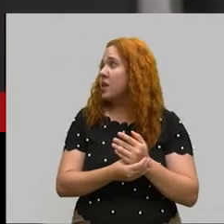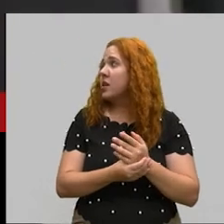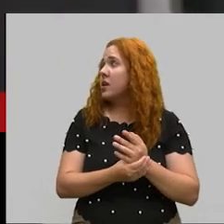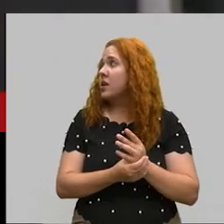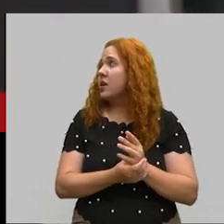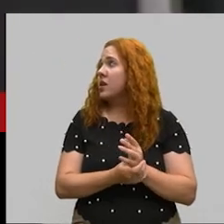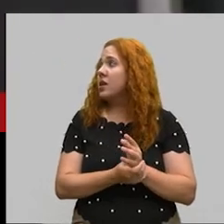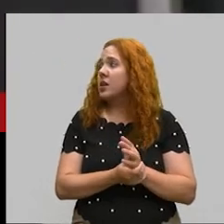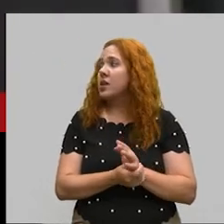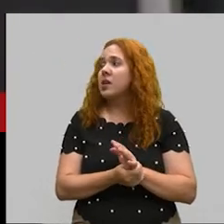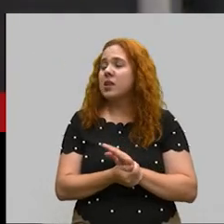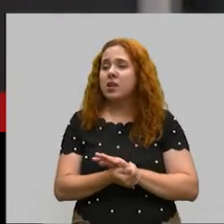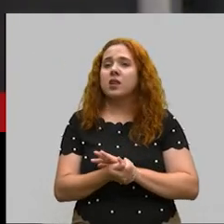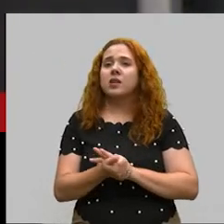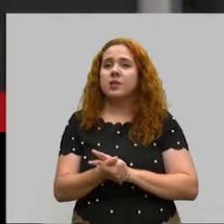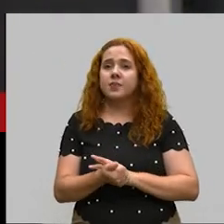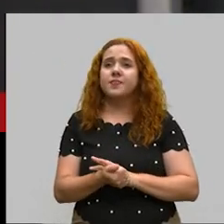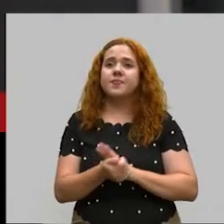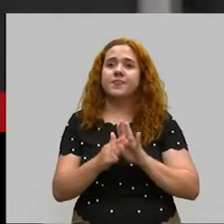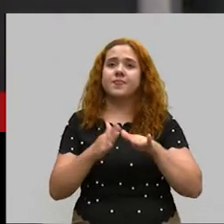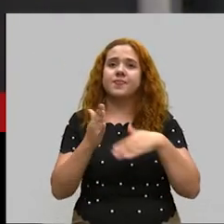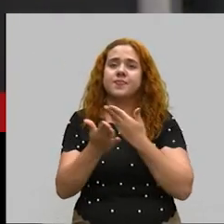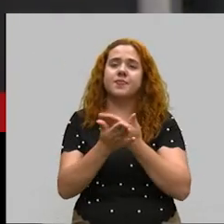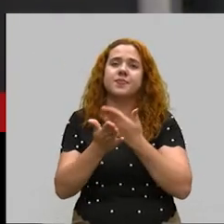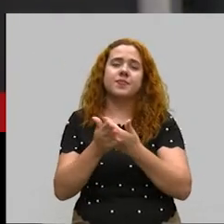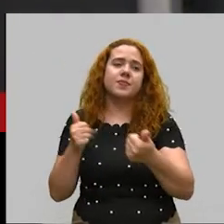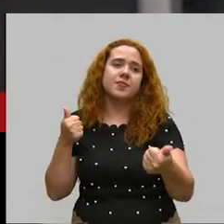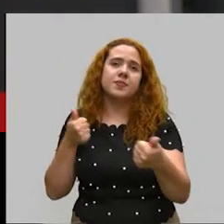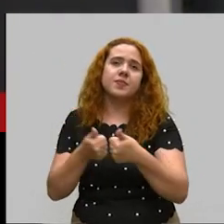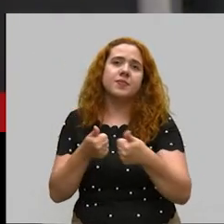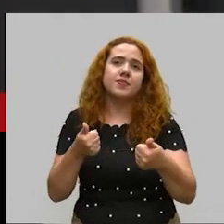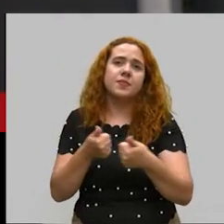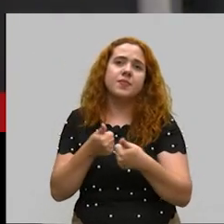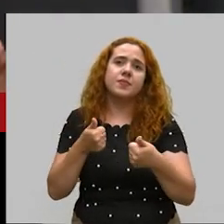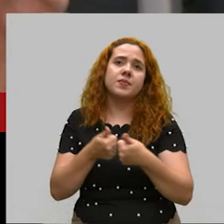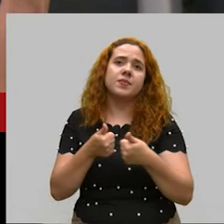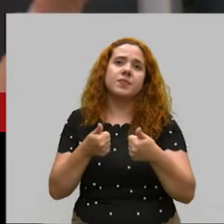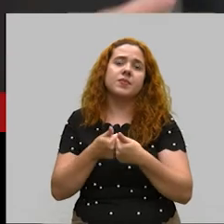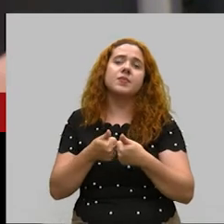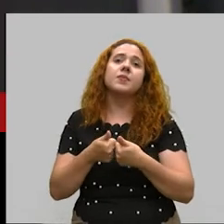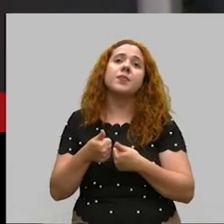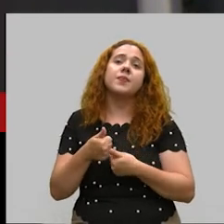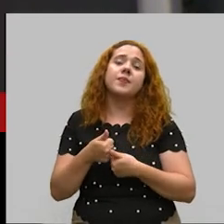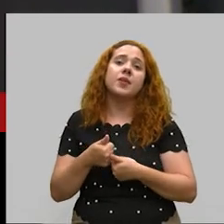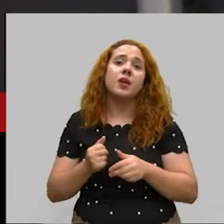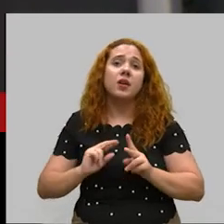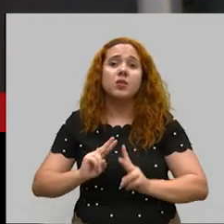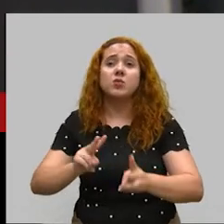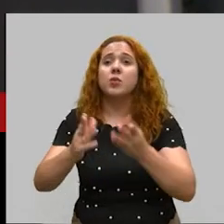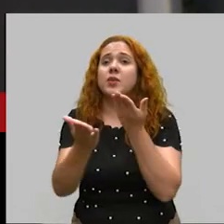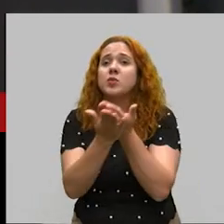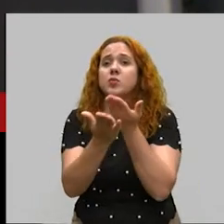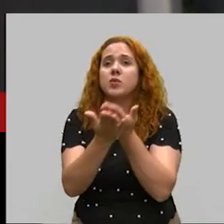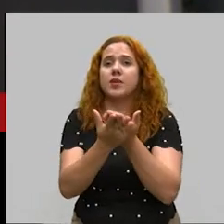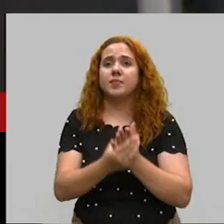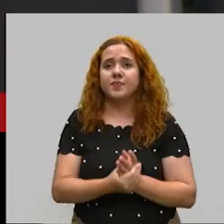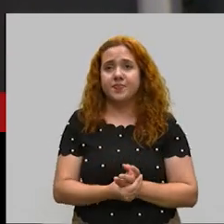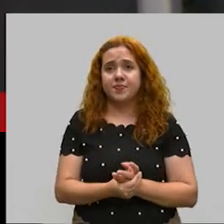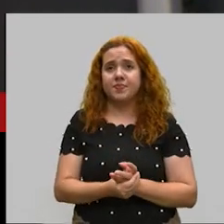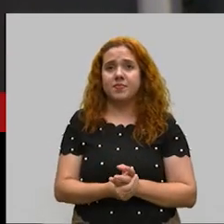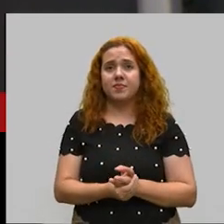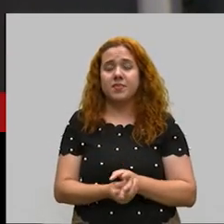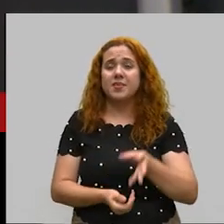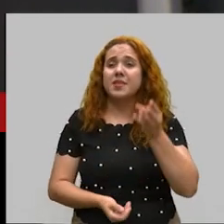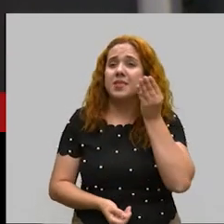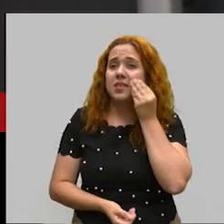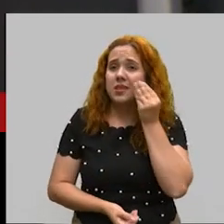chegar até a escola mais próxima que é do Município de São geral da Piedade para poder continuar a estudar tentei fazer